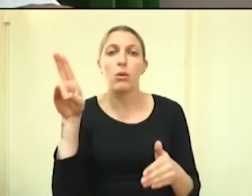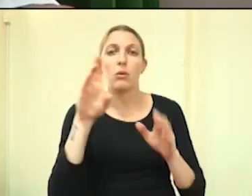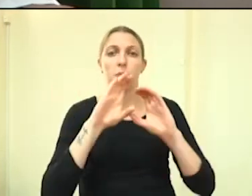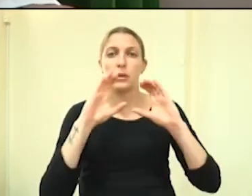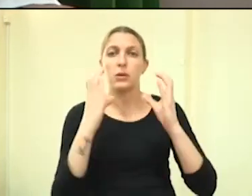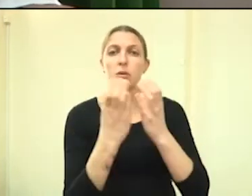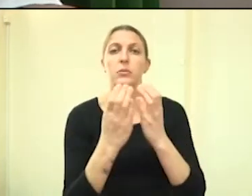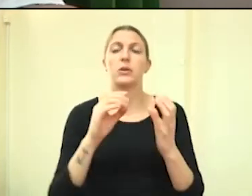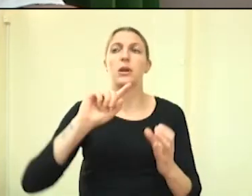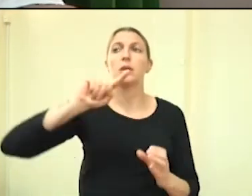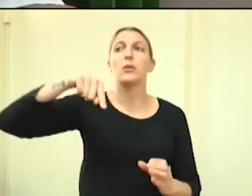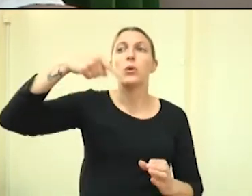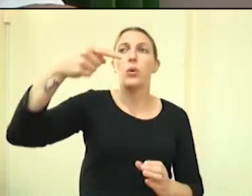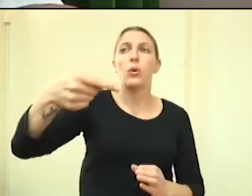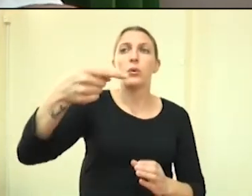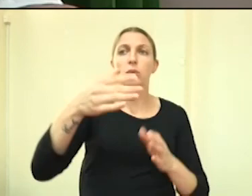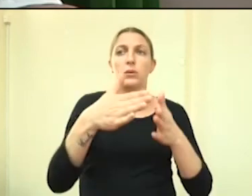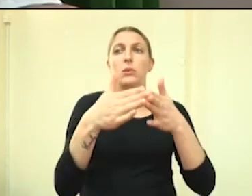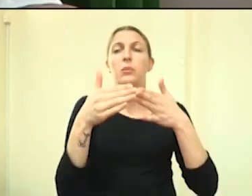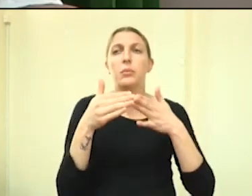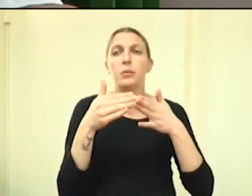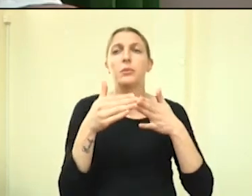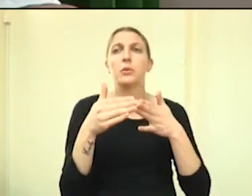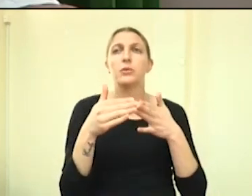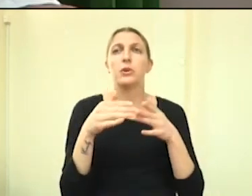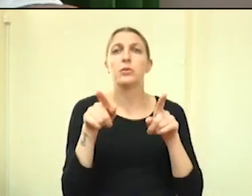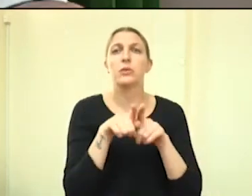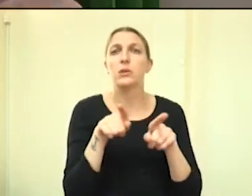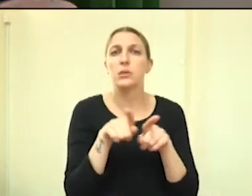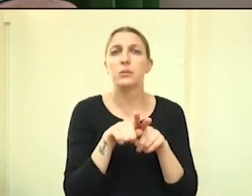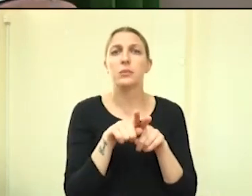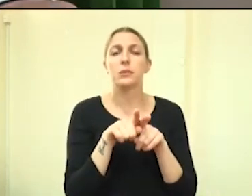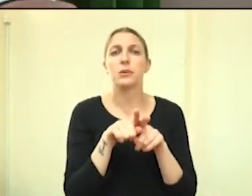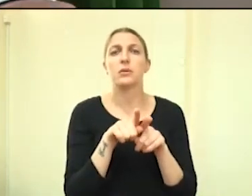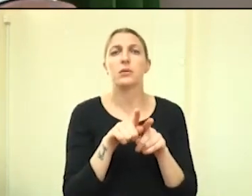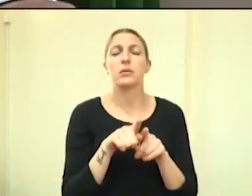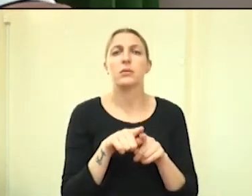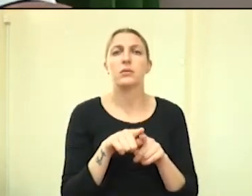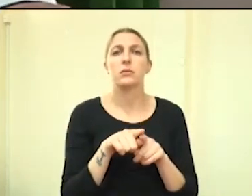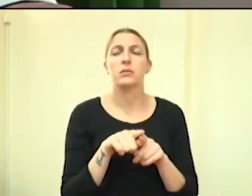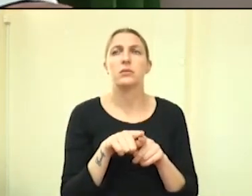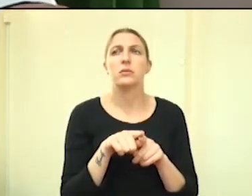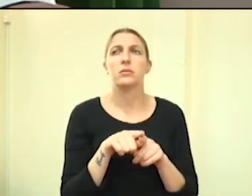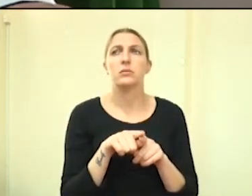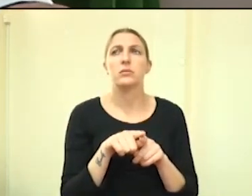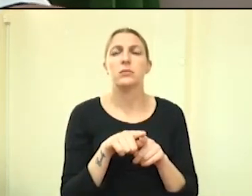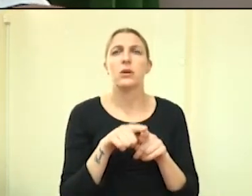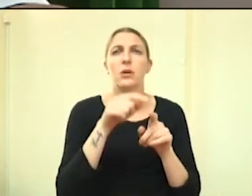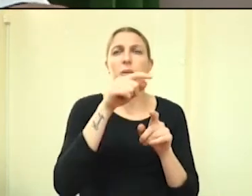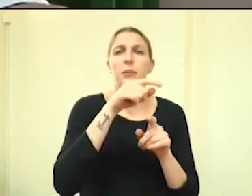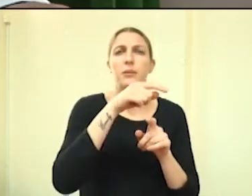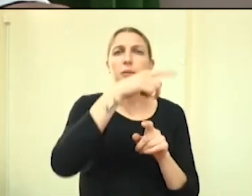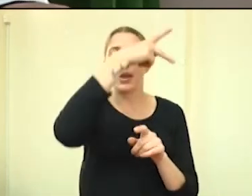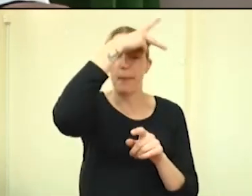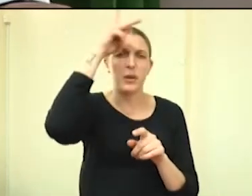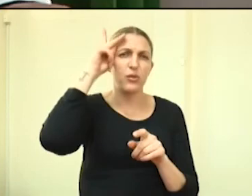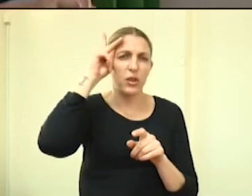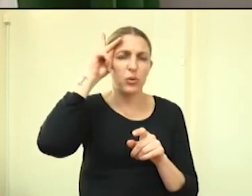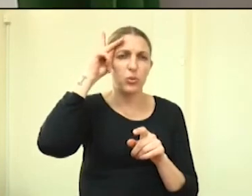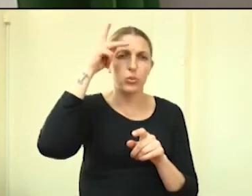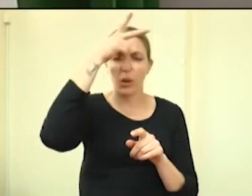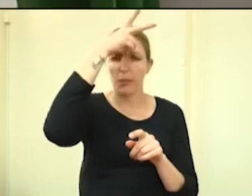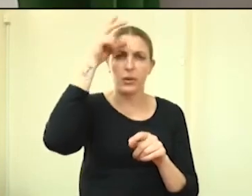outro pedido nosso aqui também é aquele da prefeitura para Corsã. Por que